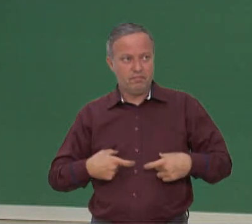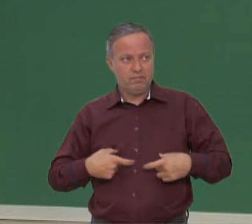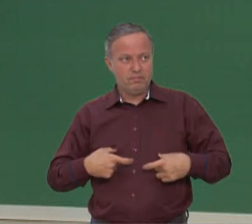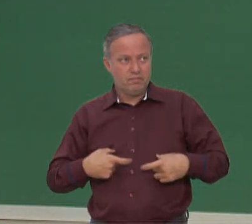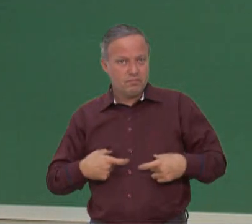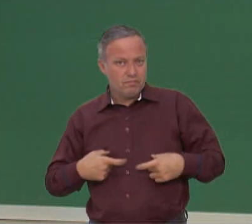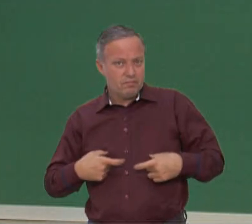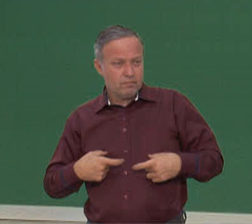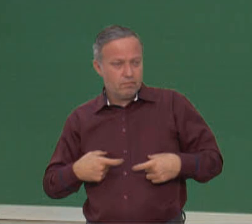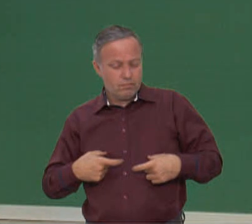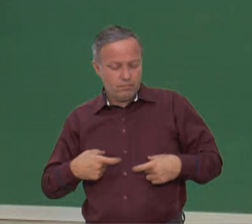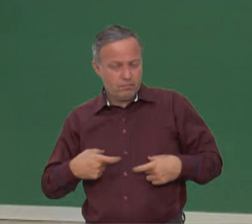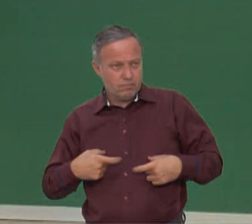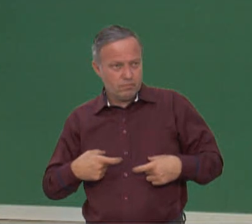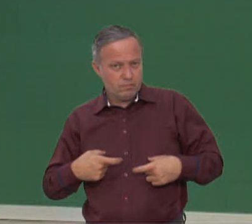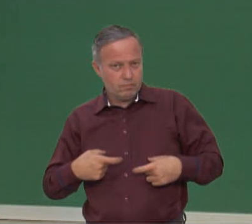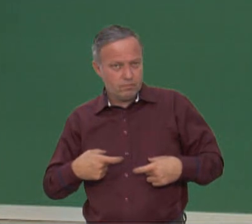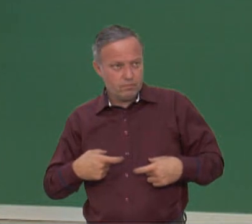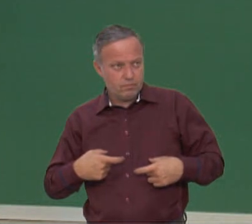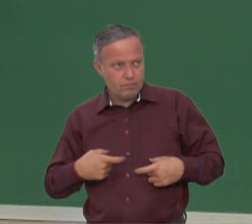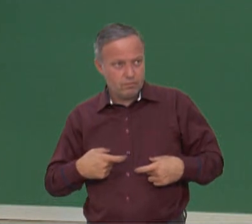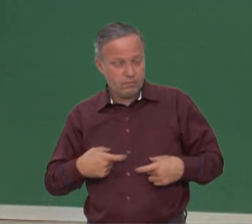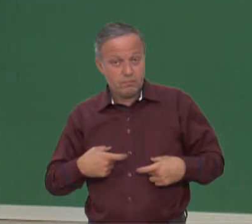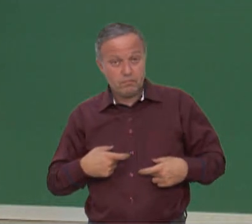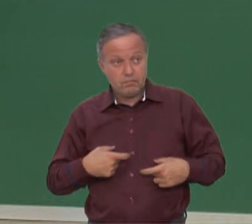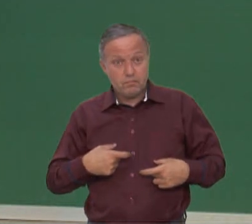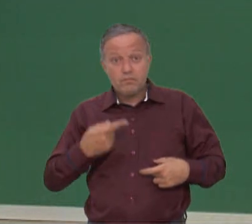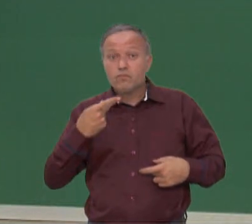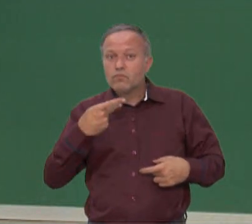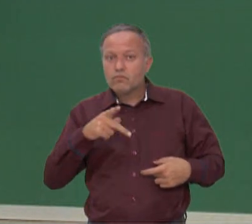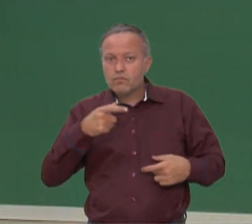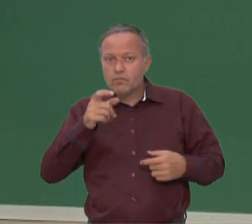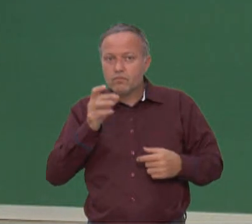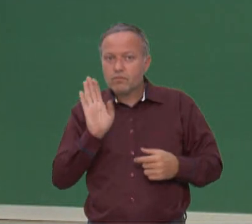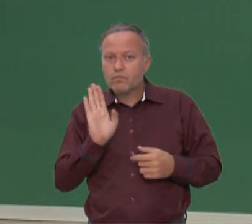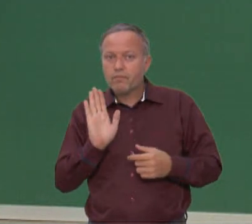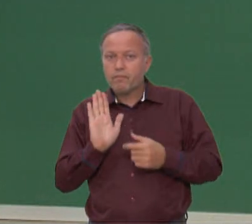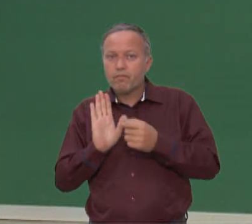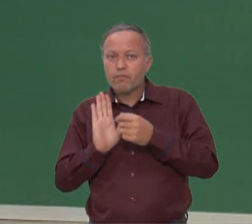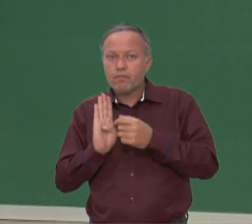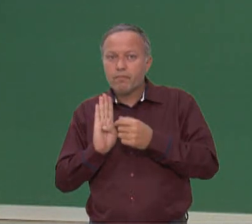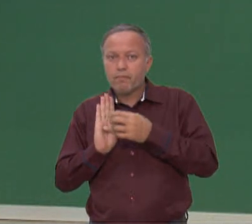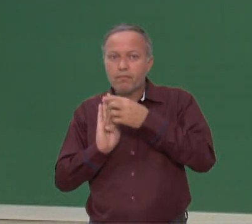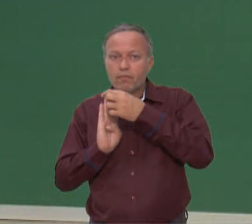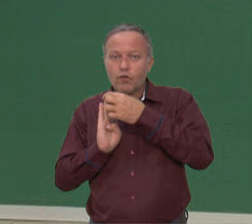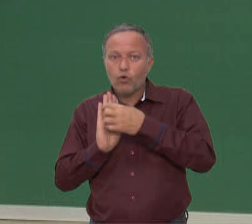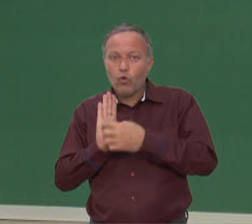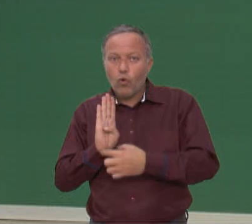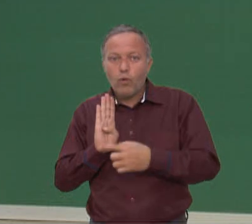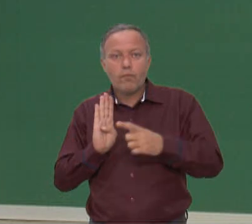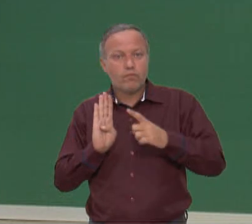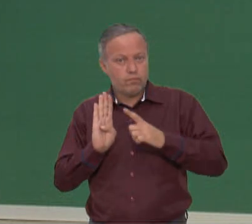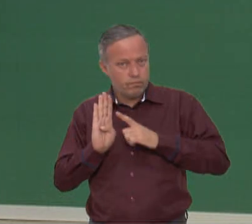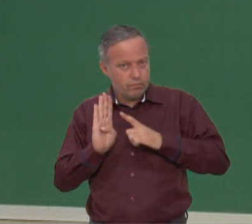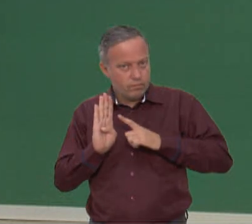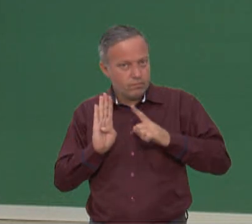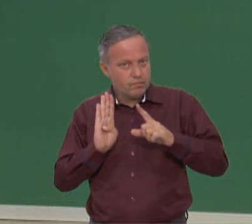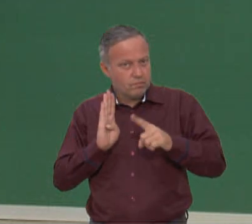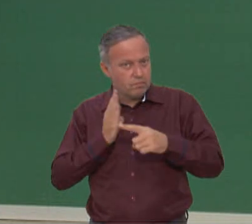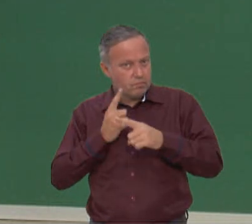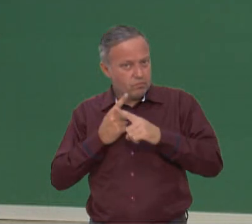nessa caracterização ali, vai fazer o quê? Com que o seu corpo acabe sofrendo as consequências disso. Então é